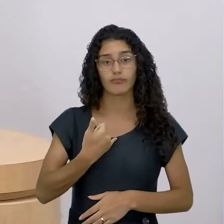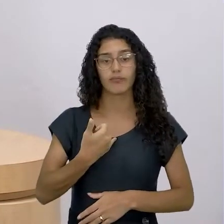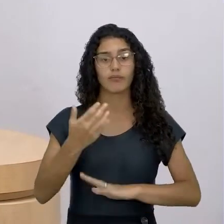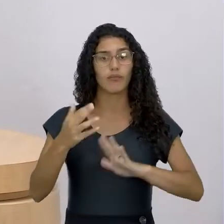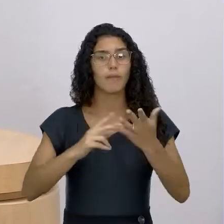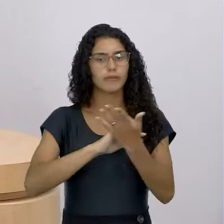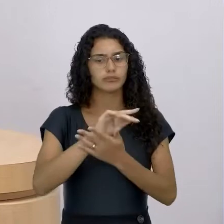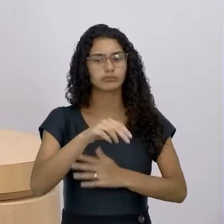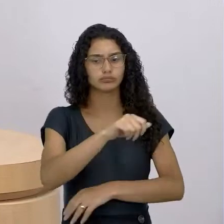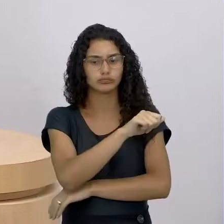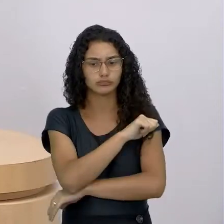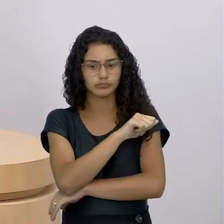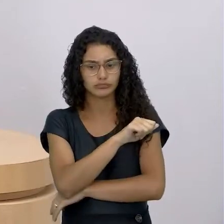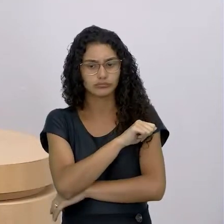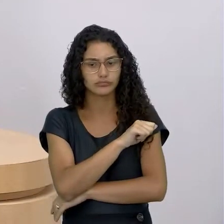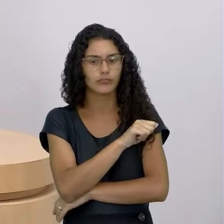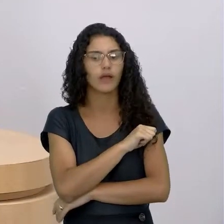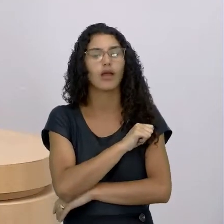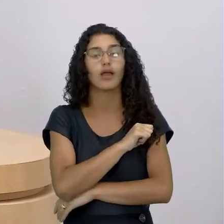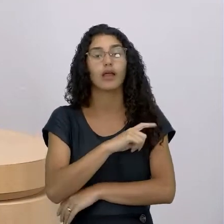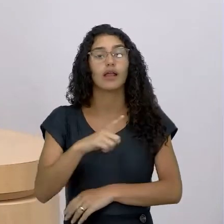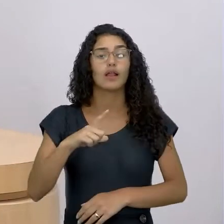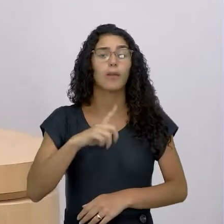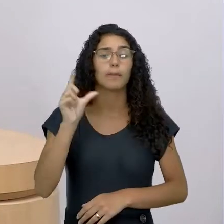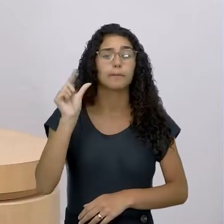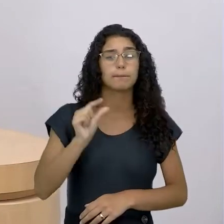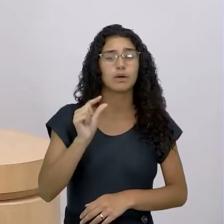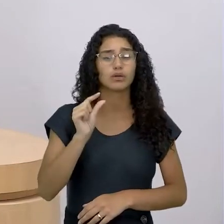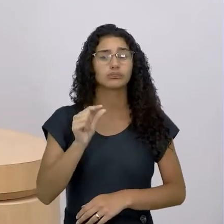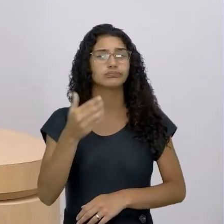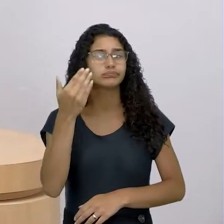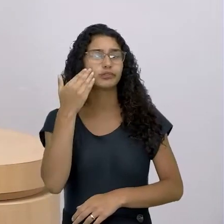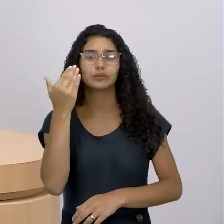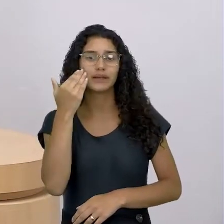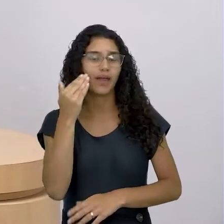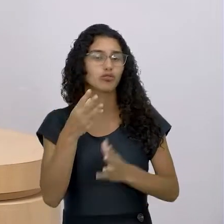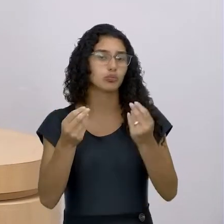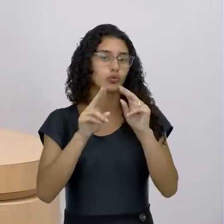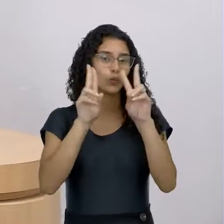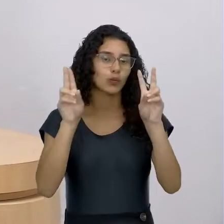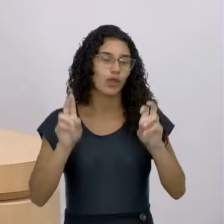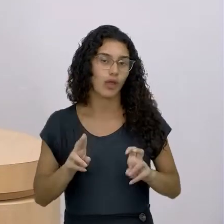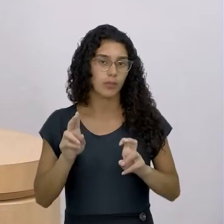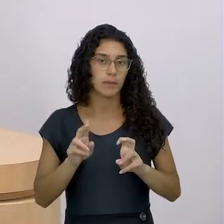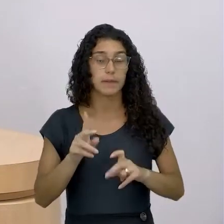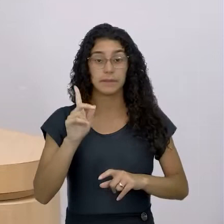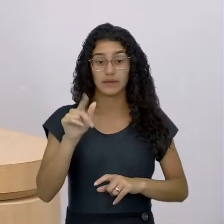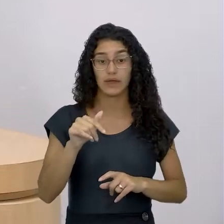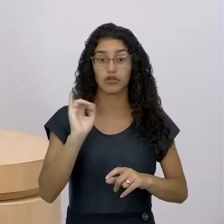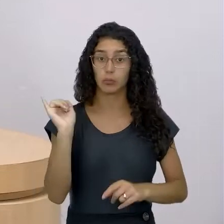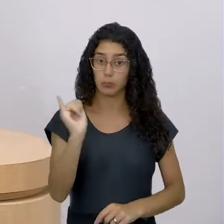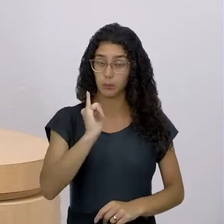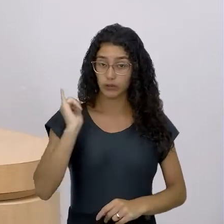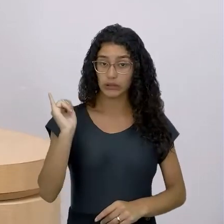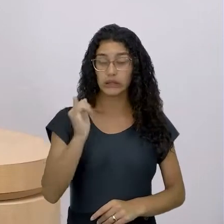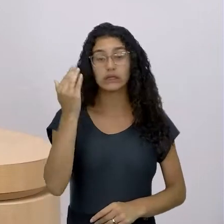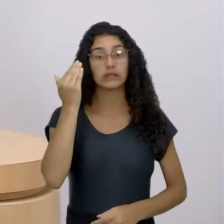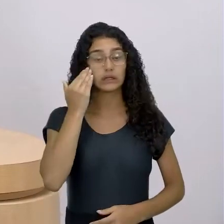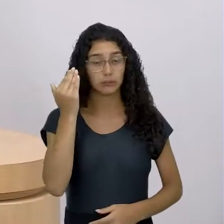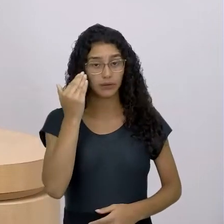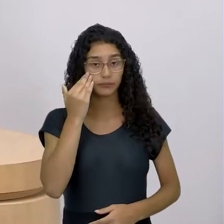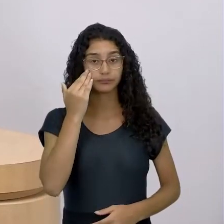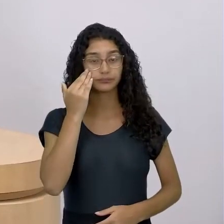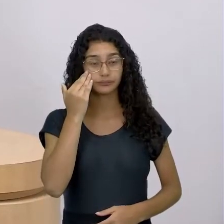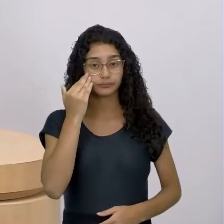muitos estudantes estão um pouco alheios a esse tema, mesmo que seja de fundamental